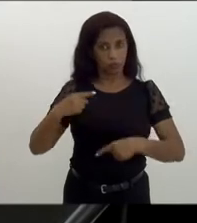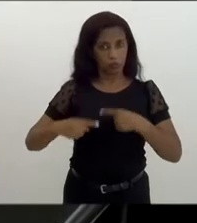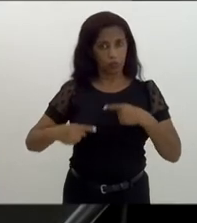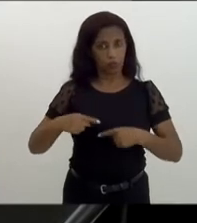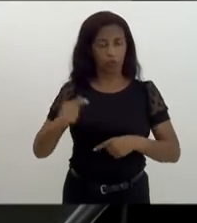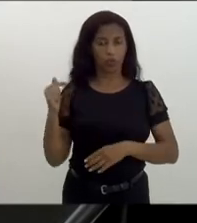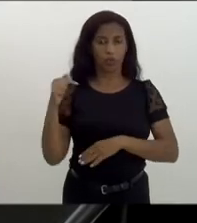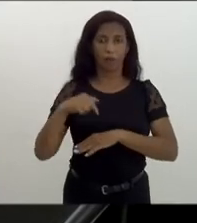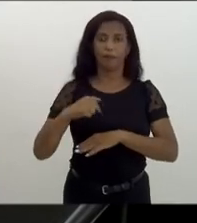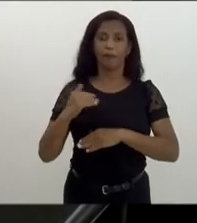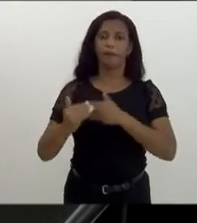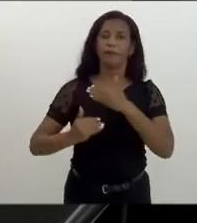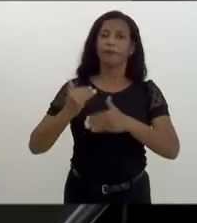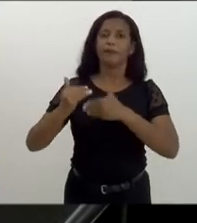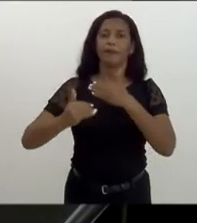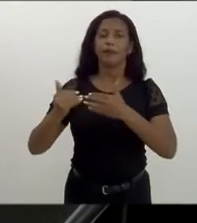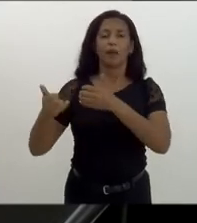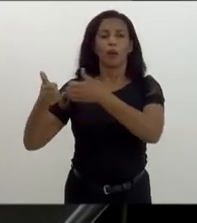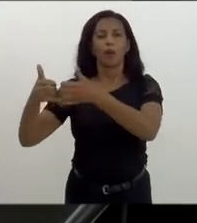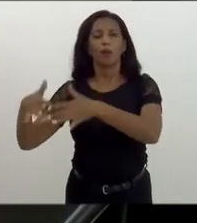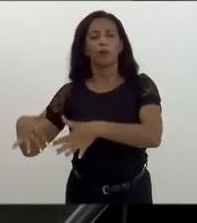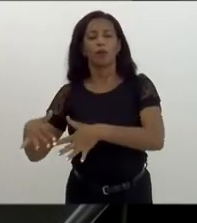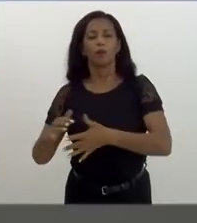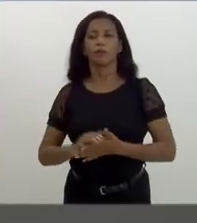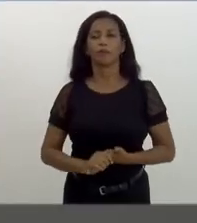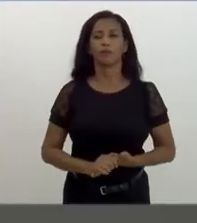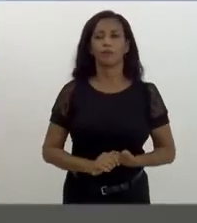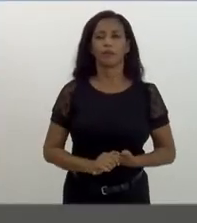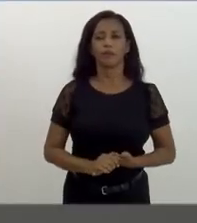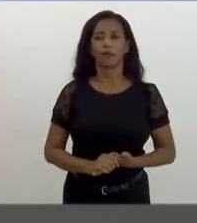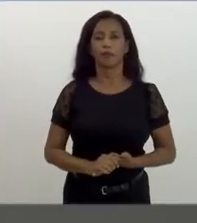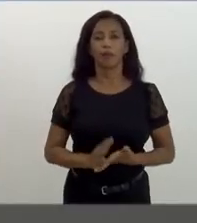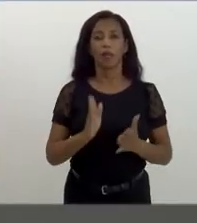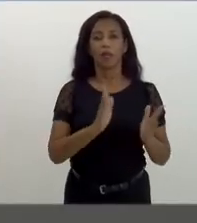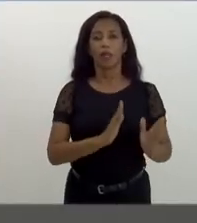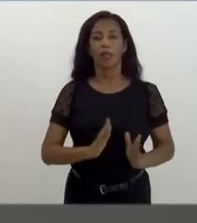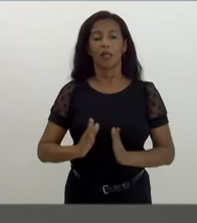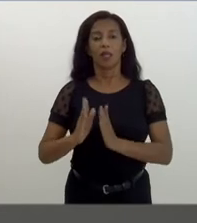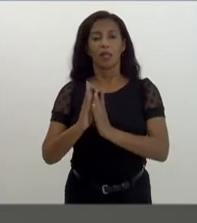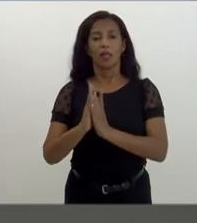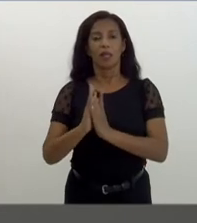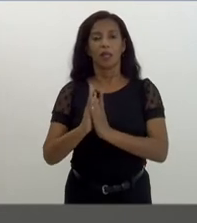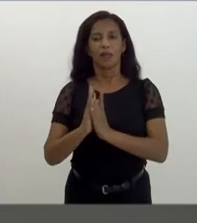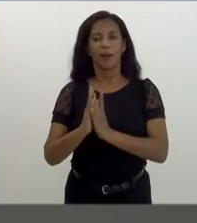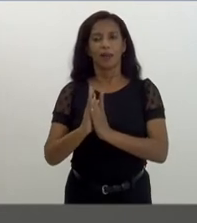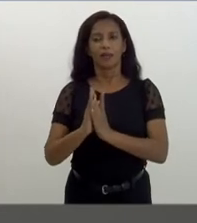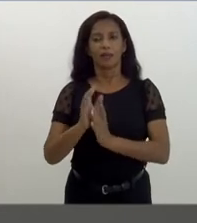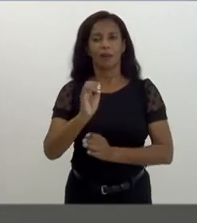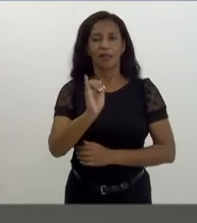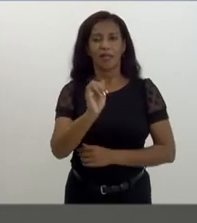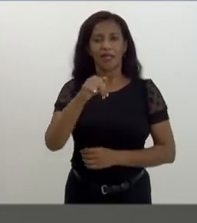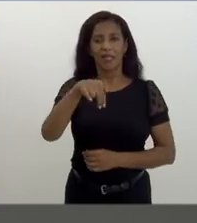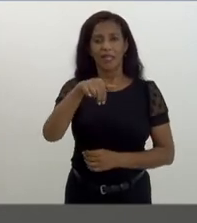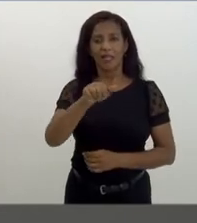ela aí entra no processo de liquidação e que passa ela para inatividade